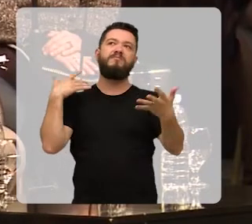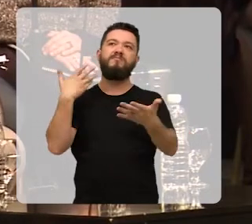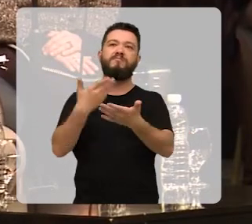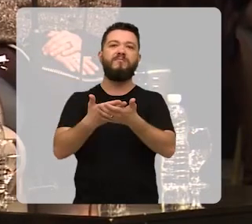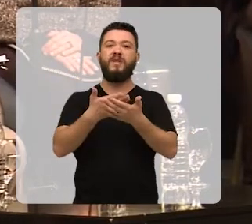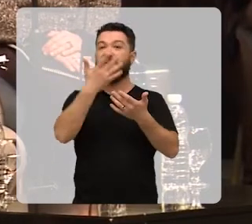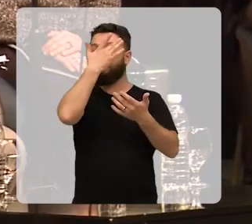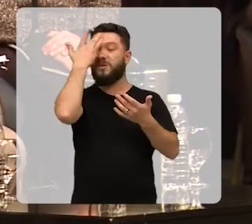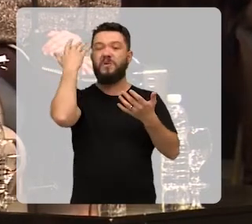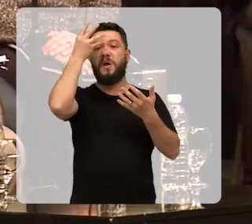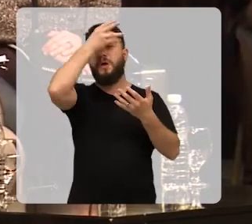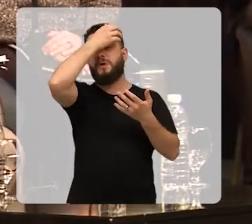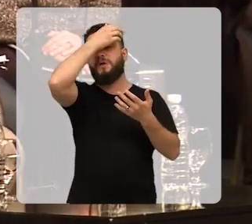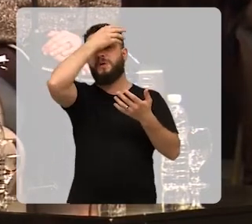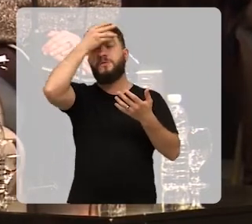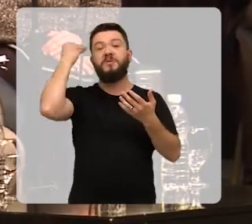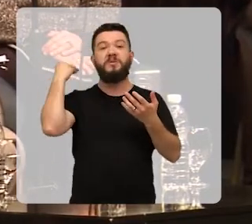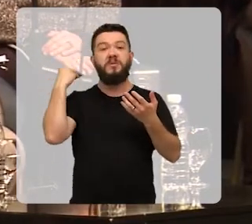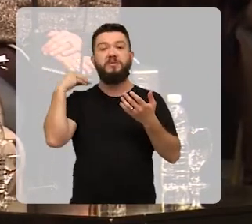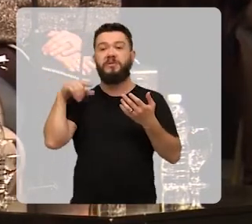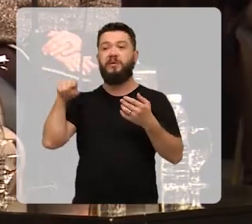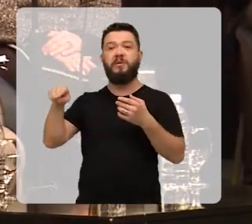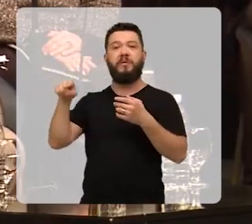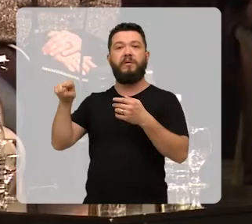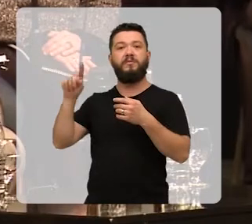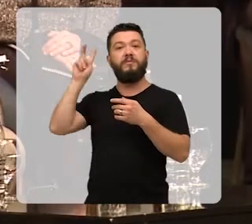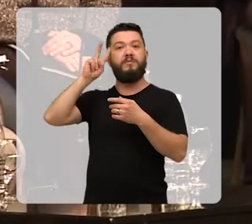se lembra desse triste episódio lógico